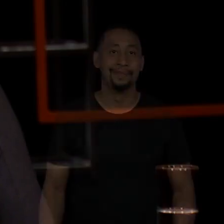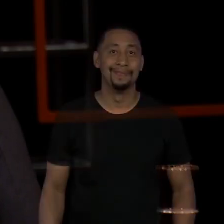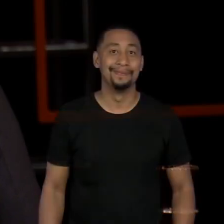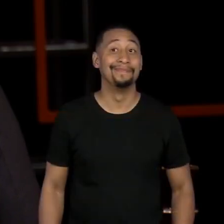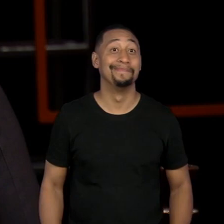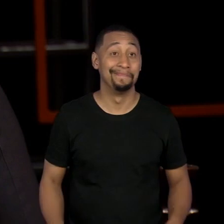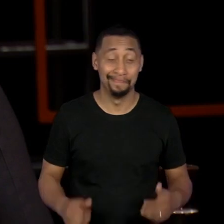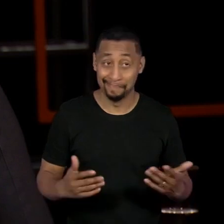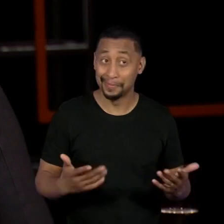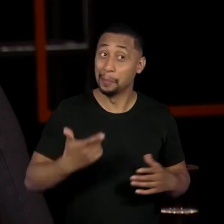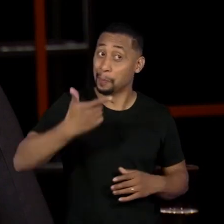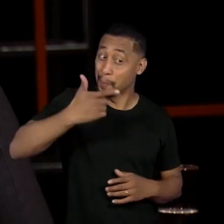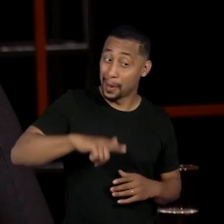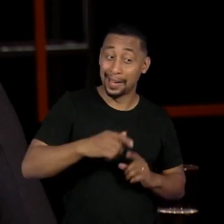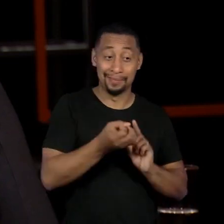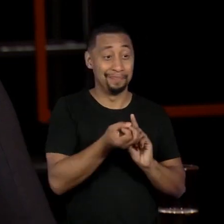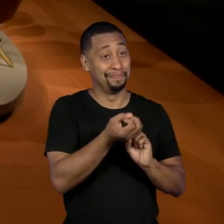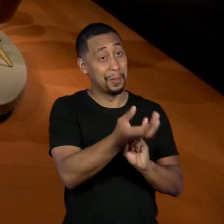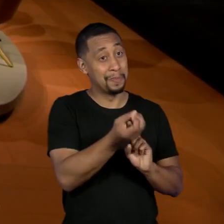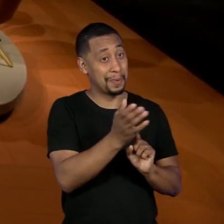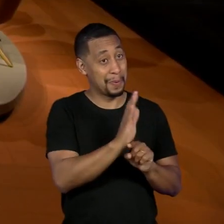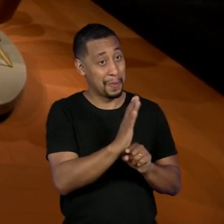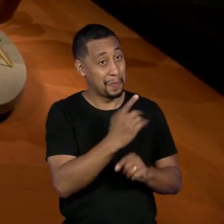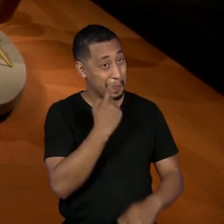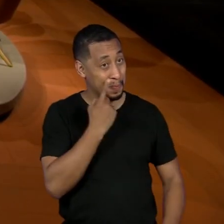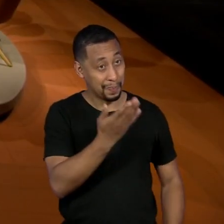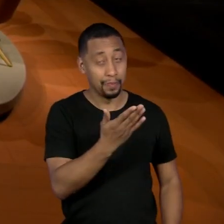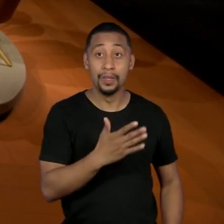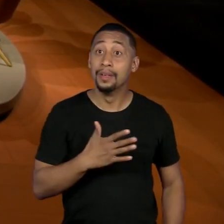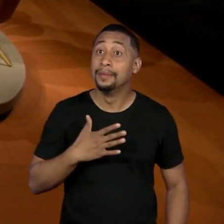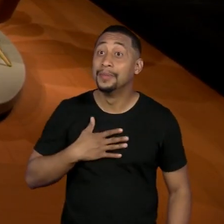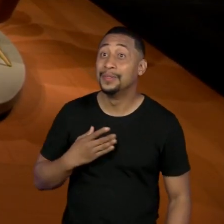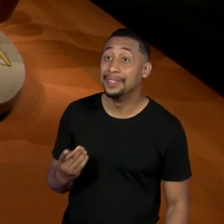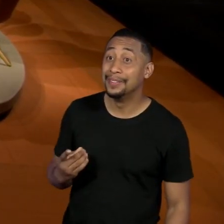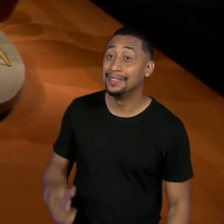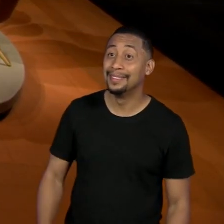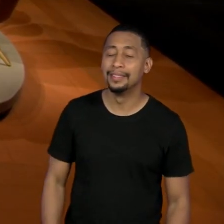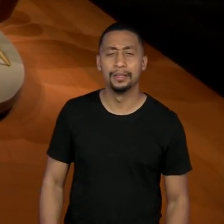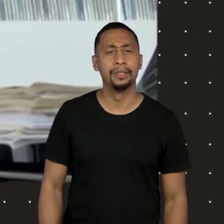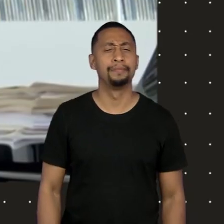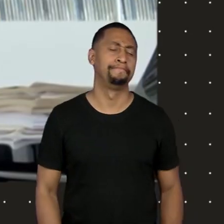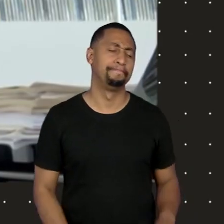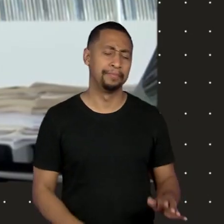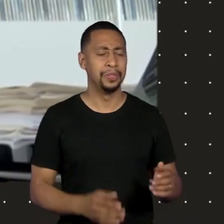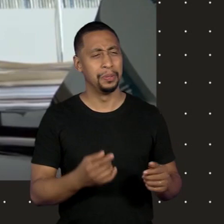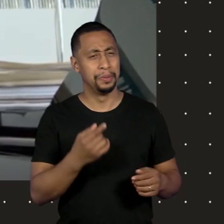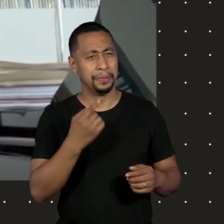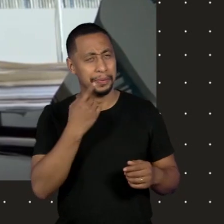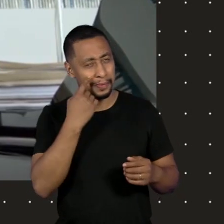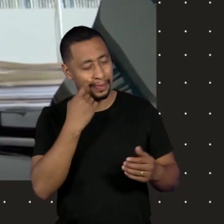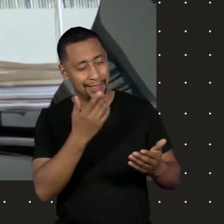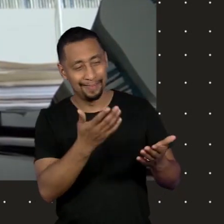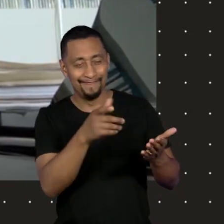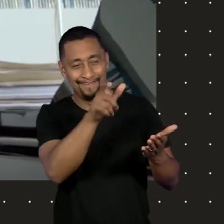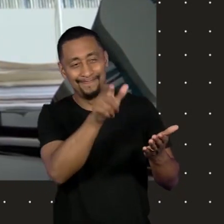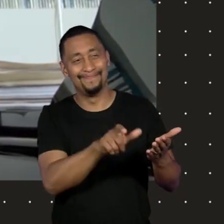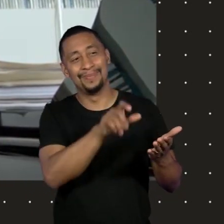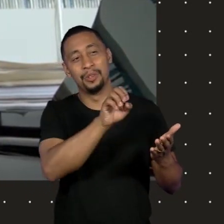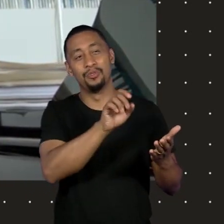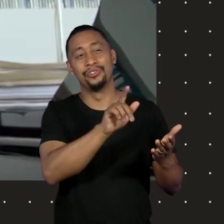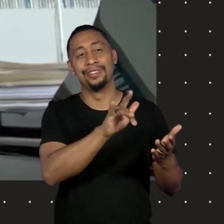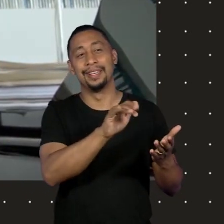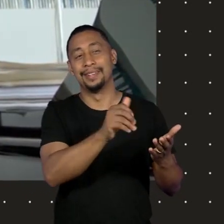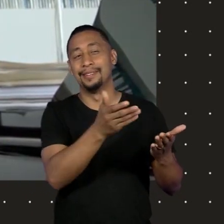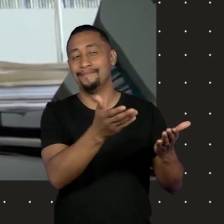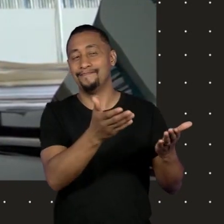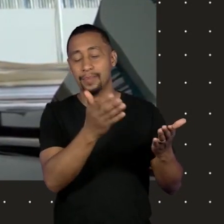Mais um depoimento para você. Oh, meu Deus. Quando eu penso na Eugénia, penso em alguém a quem não basta ter sonhos, é